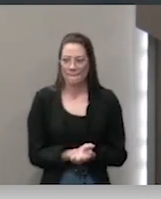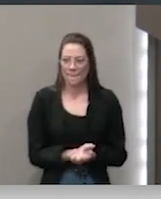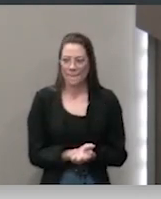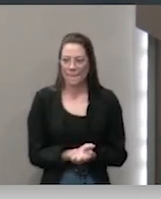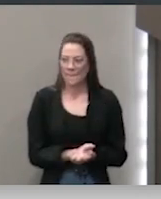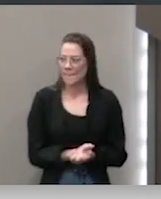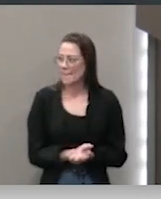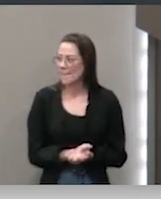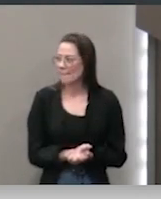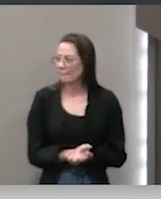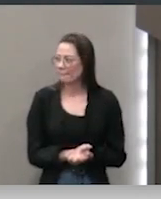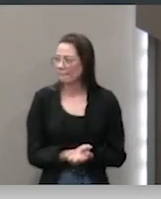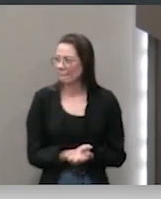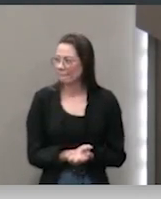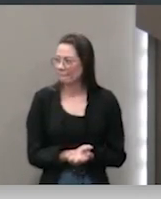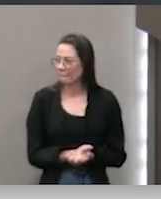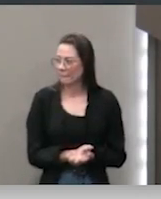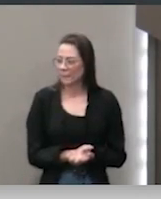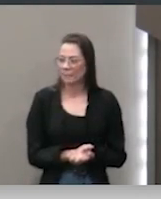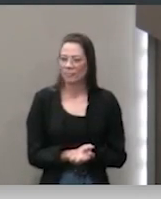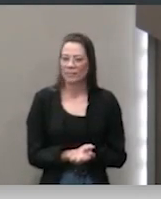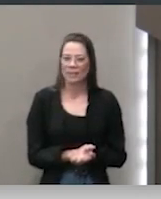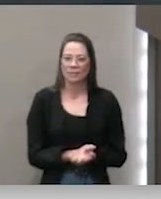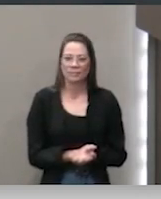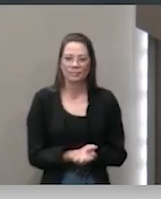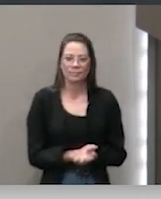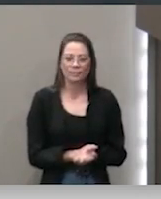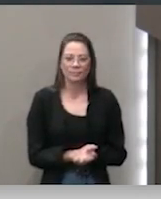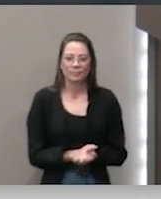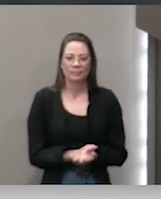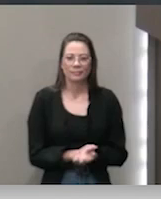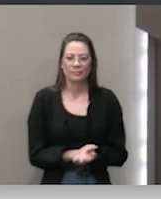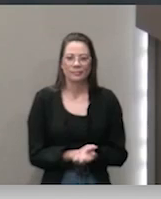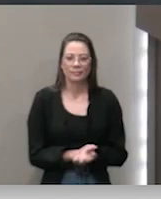Chamamos, então, o próximo inscrito, bancada do PSD.